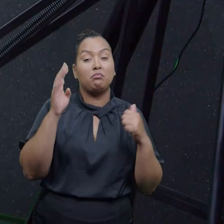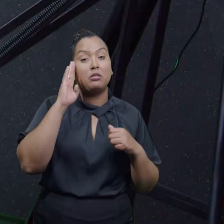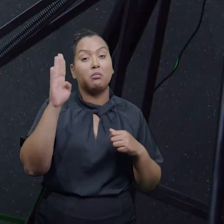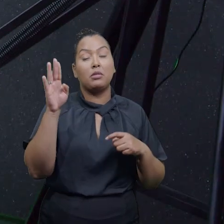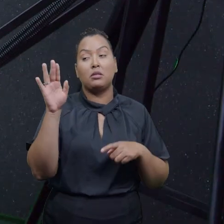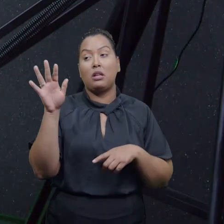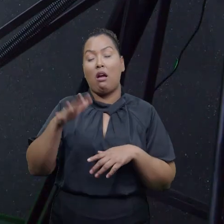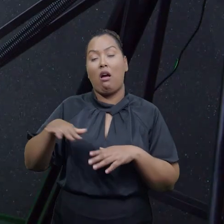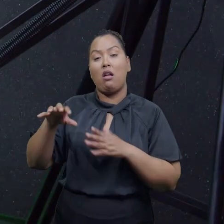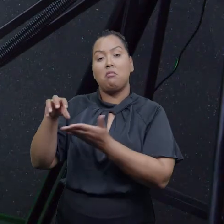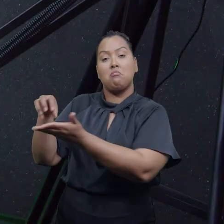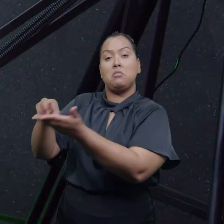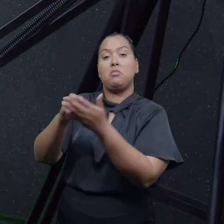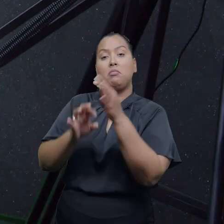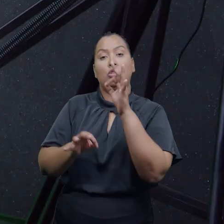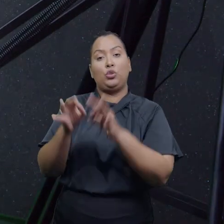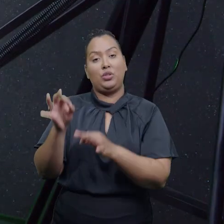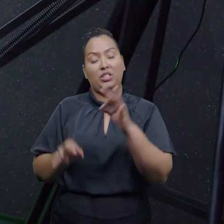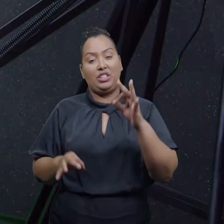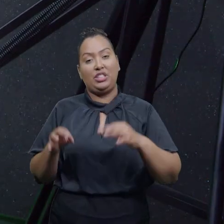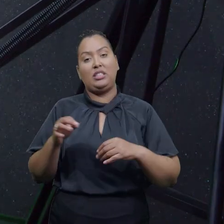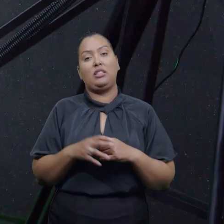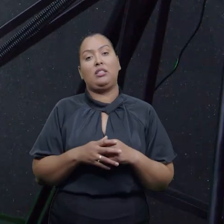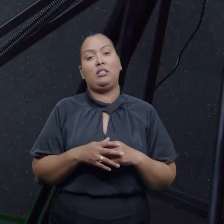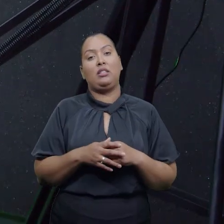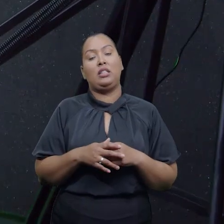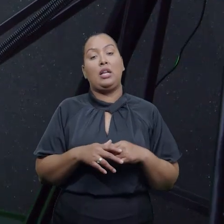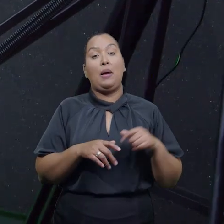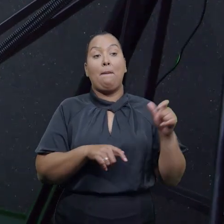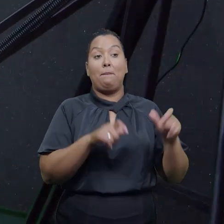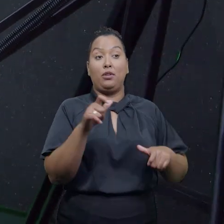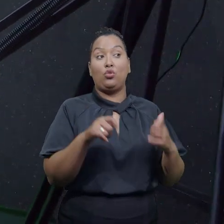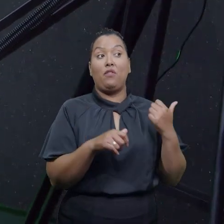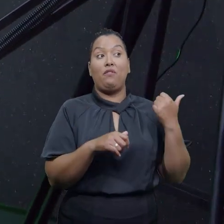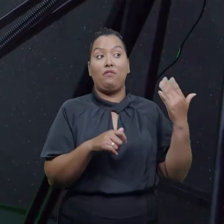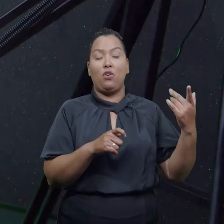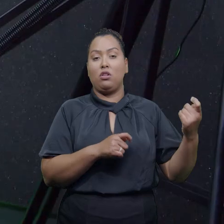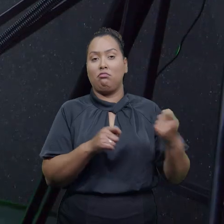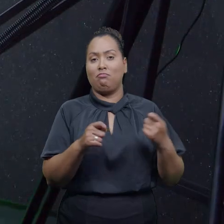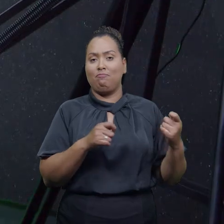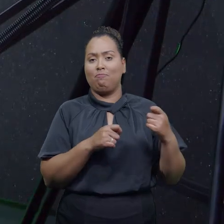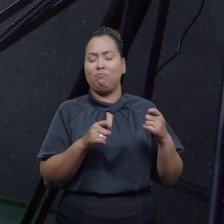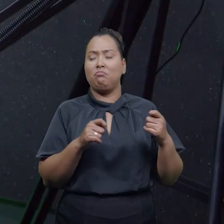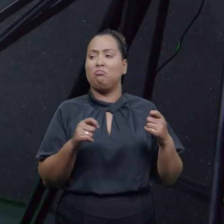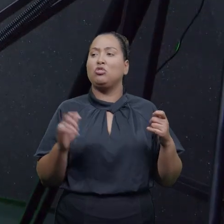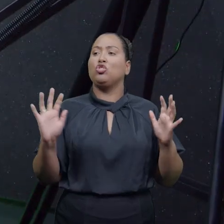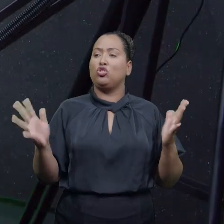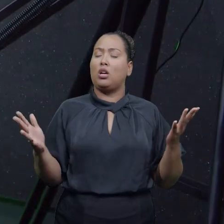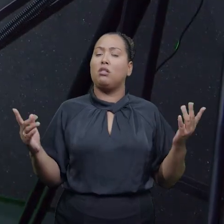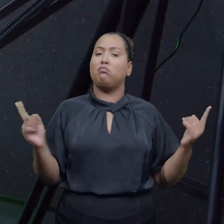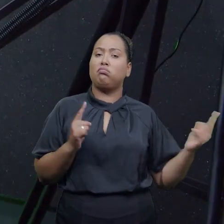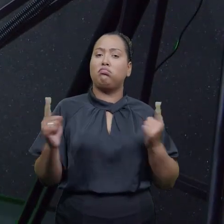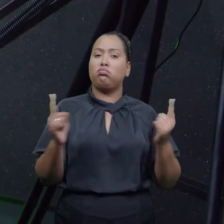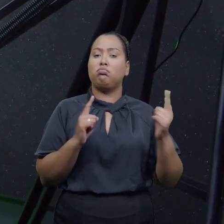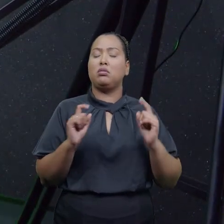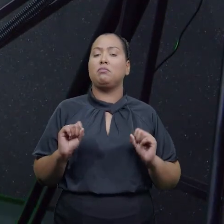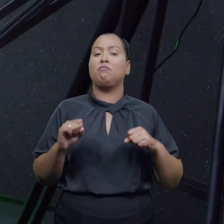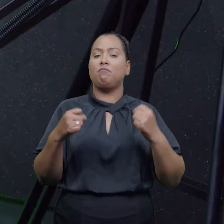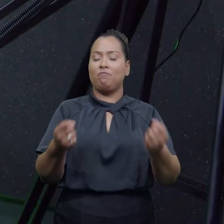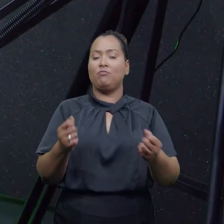pelos órgãos do sistema de justiça, pelos componentes do sistema de controle externo. Eu acho que nós avançamos. Nós